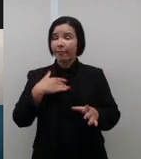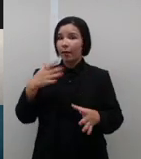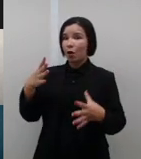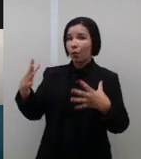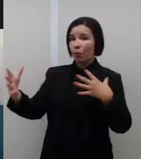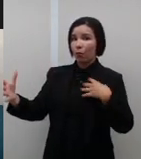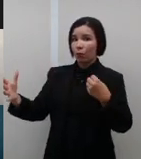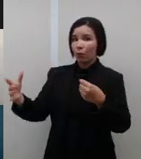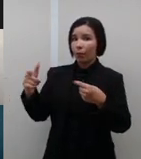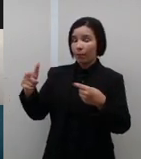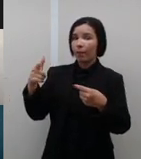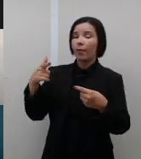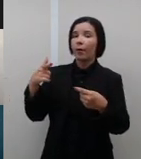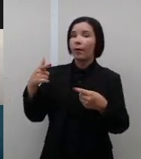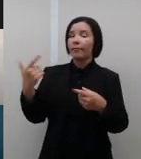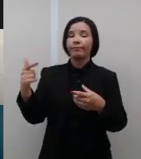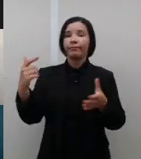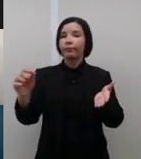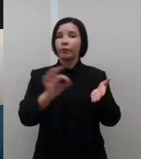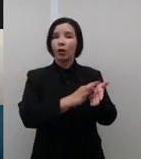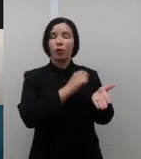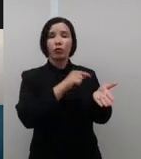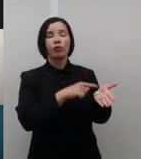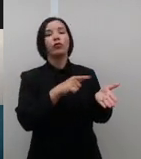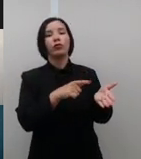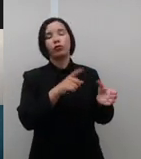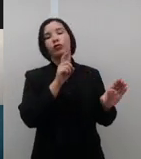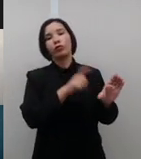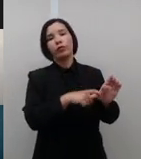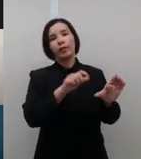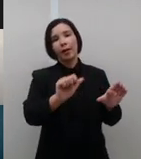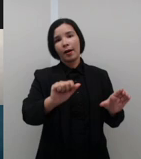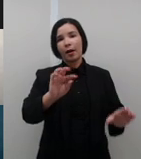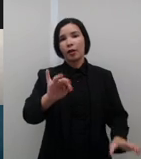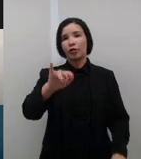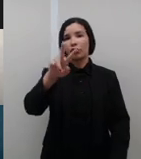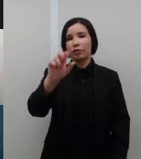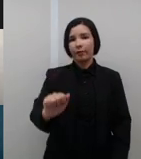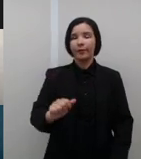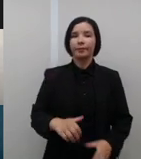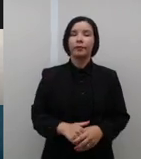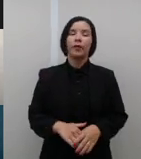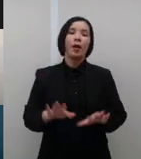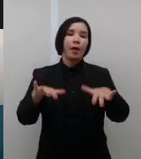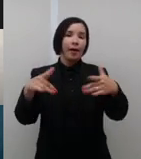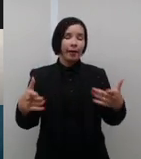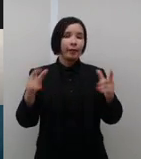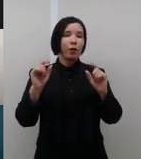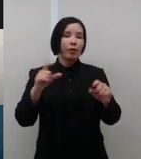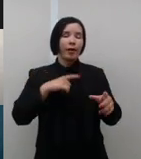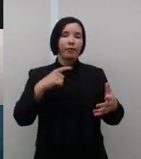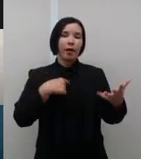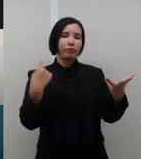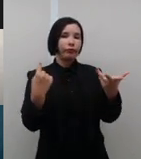inscrito em dívida ativa. Então, eu queria pontuar essa questão de fato, até porque existem dezenas de decisões da ministra Regina